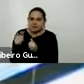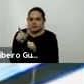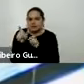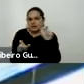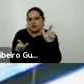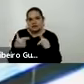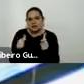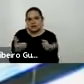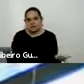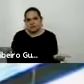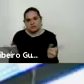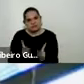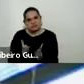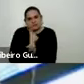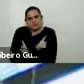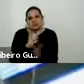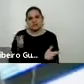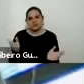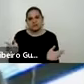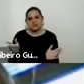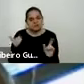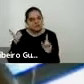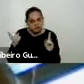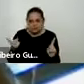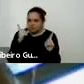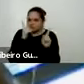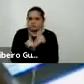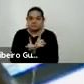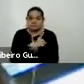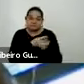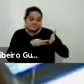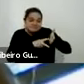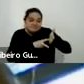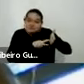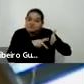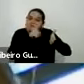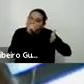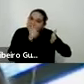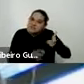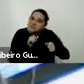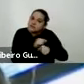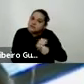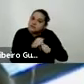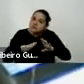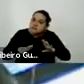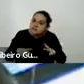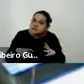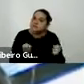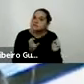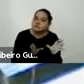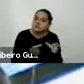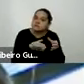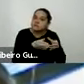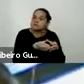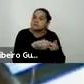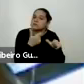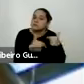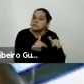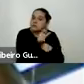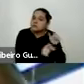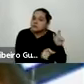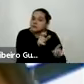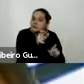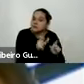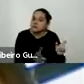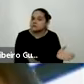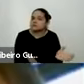vendo aí é totalmente ao contrário, né? Então, o sindicato, com essa estratégia de defender os interesses do seu associado, da sua categoria,